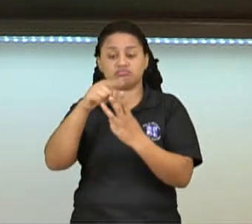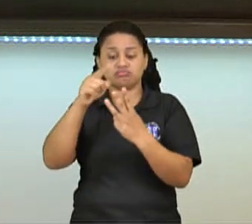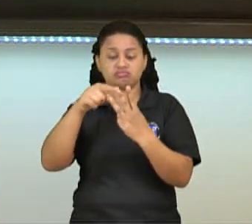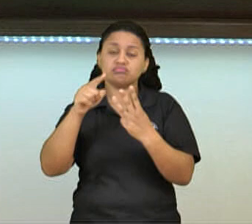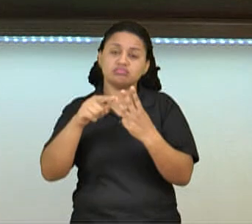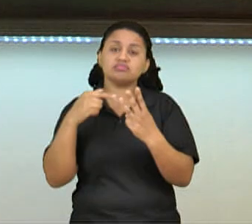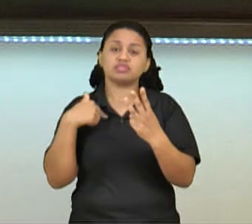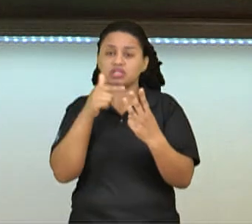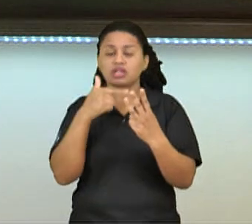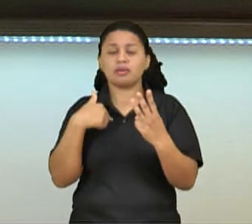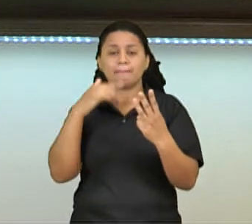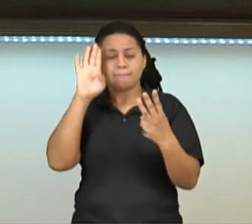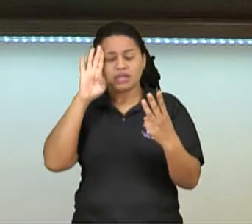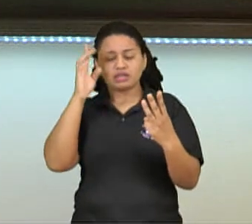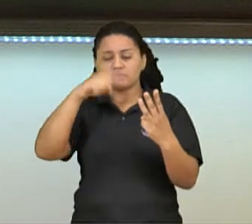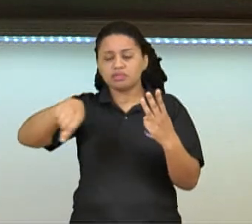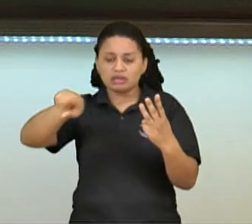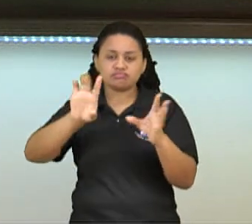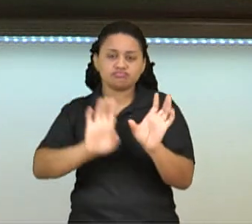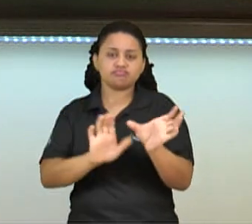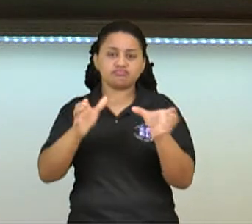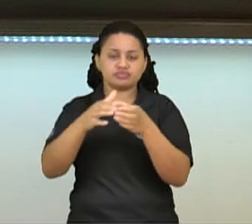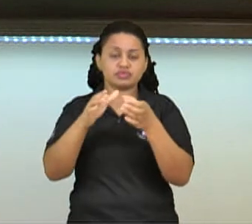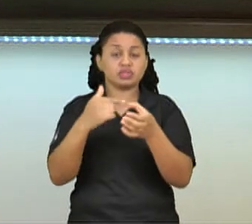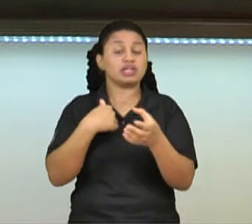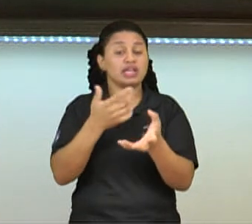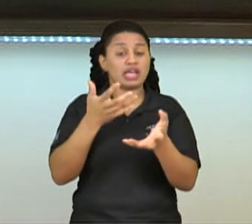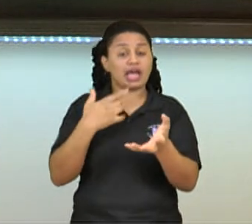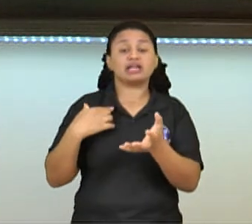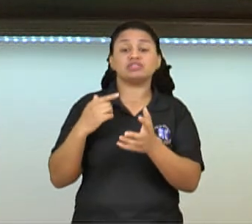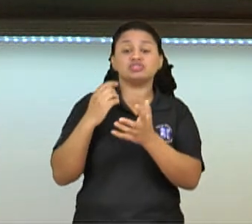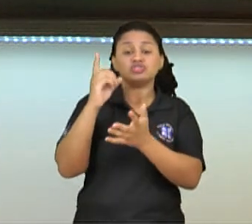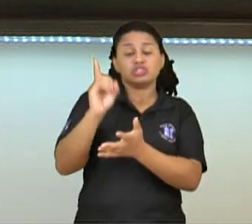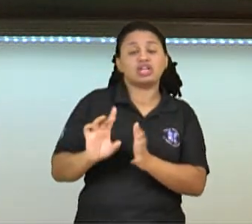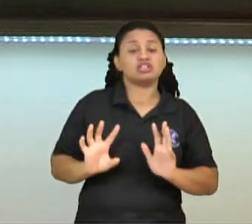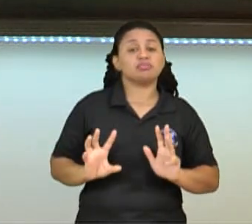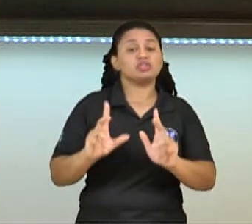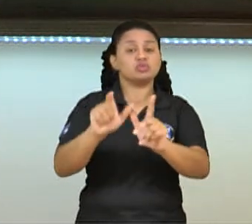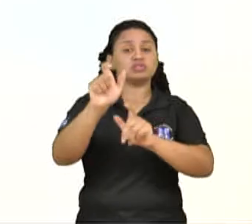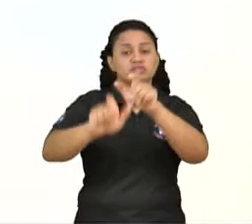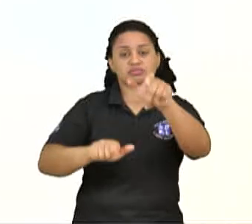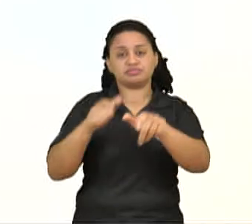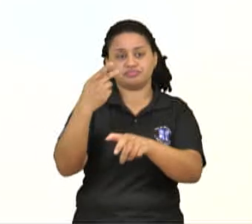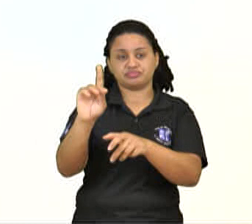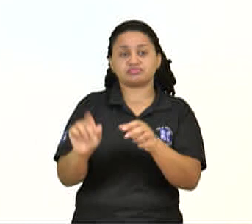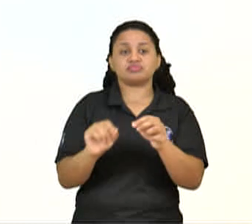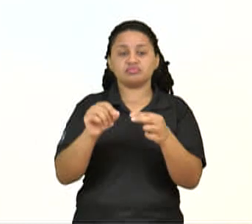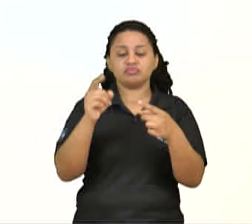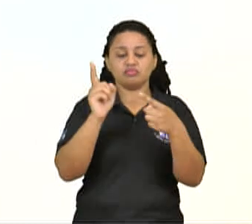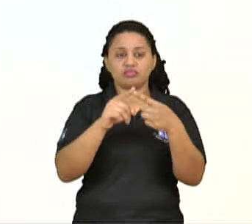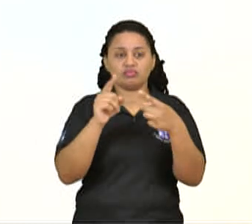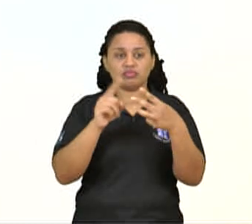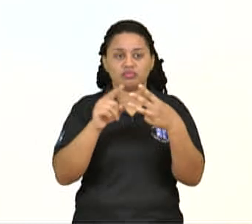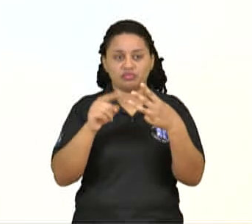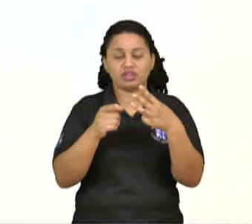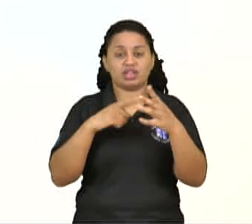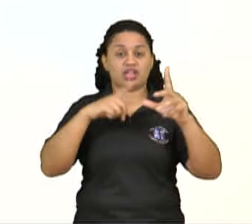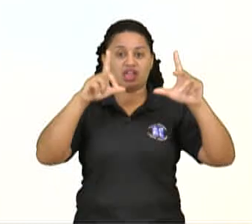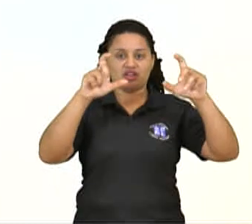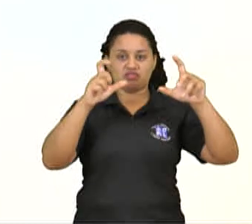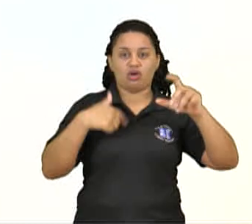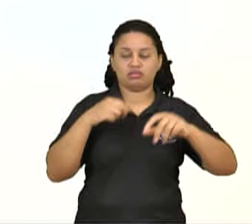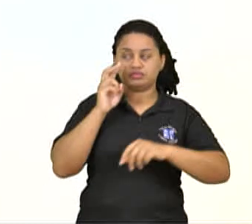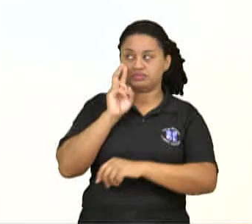exigir direitos também para todos dentro do terceiro estado. Esses caras são esses aqui. A gente está aqui na ordem